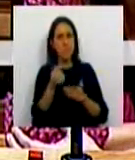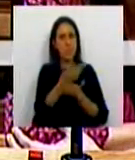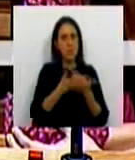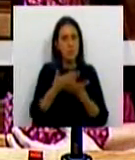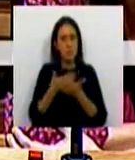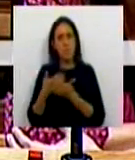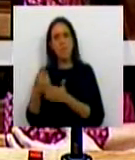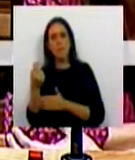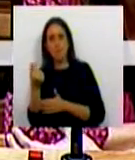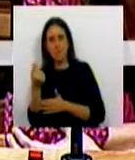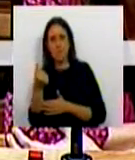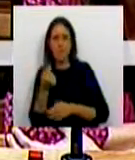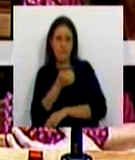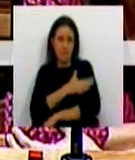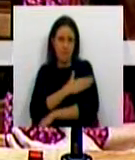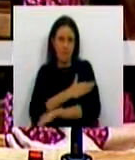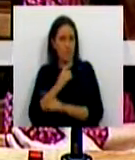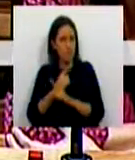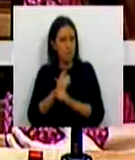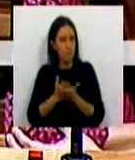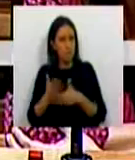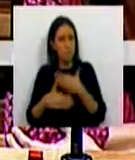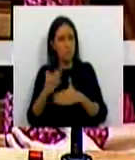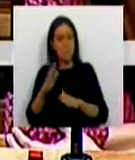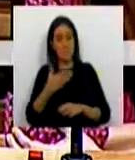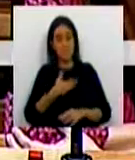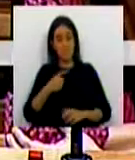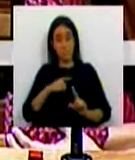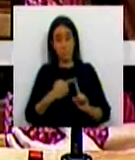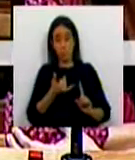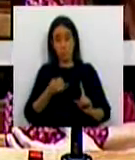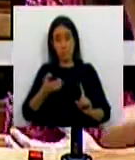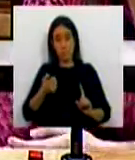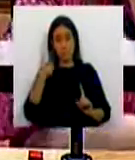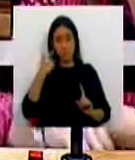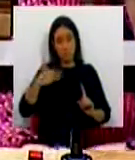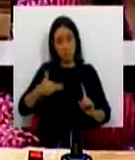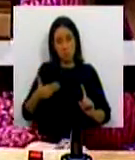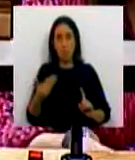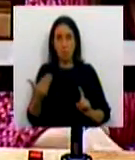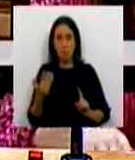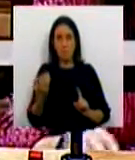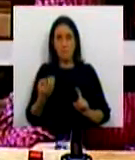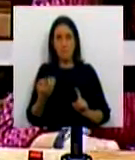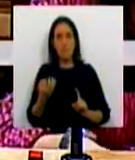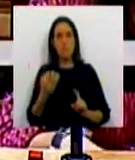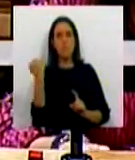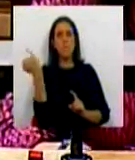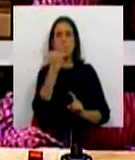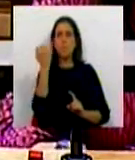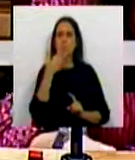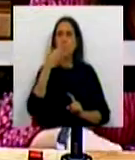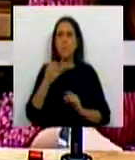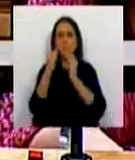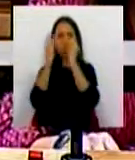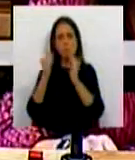frágil, mas a evolução registada desde dezembro de 2015 é hoje comumente assinalada por todas as instituições